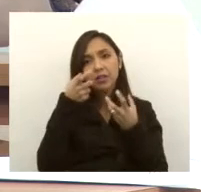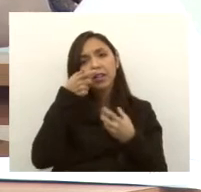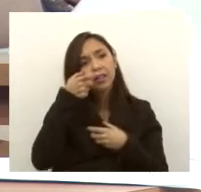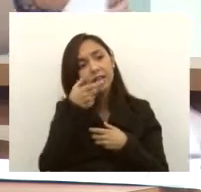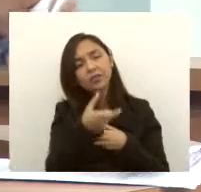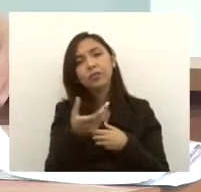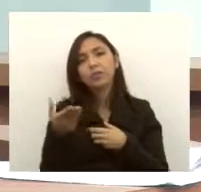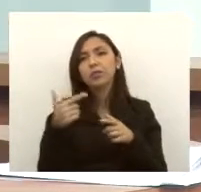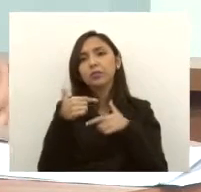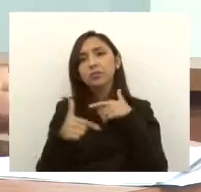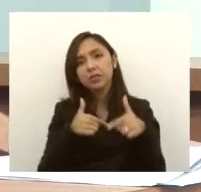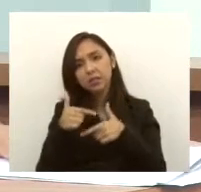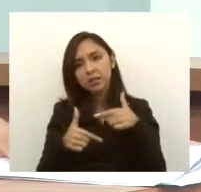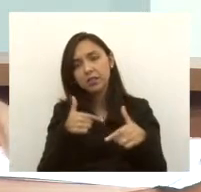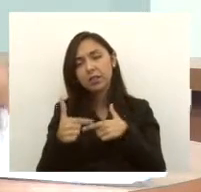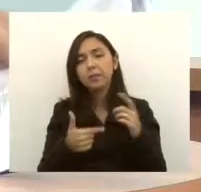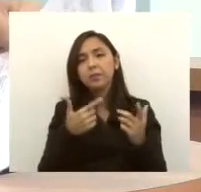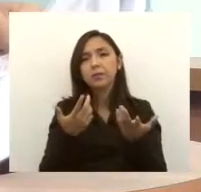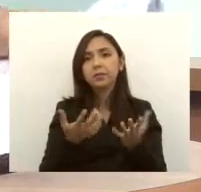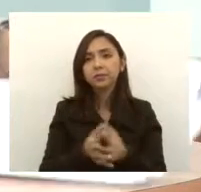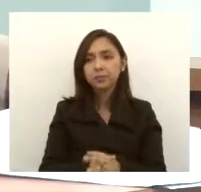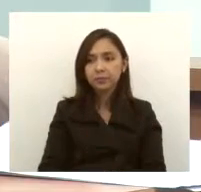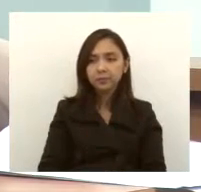nossos trabalhos, entendeu?